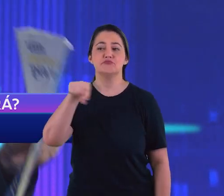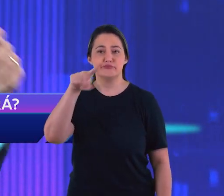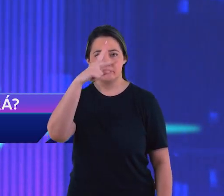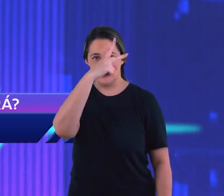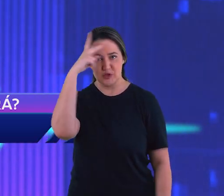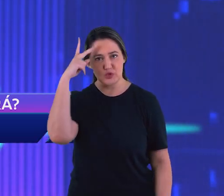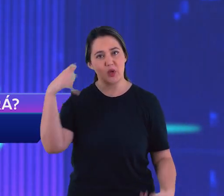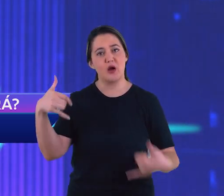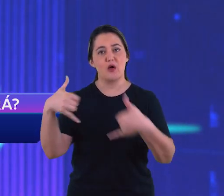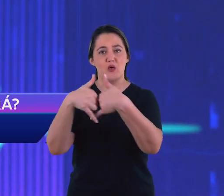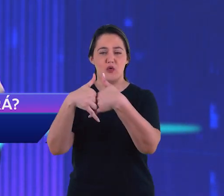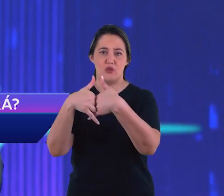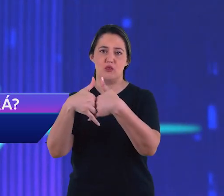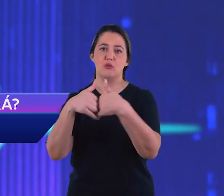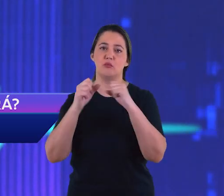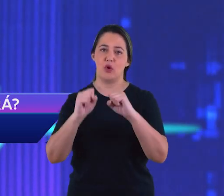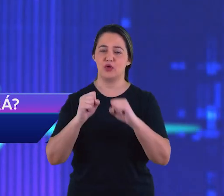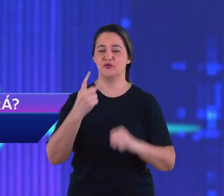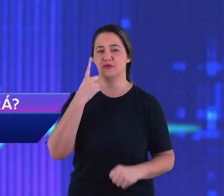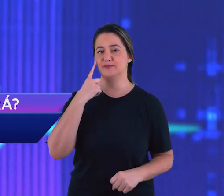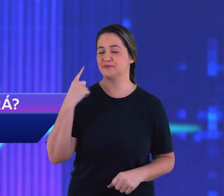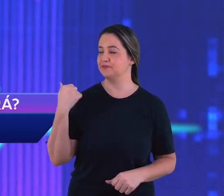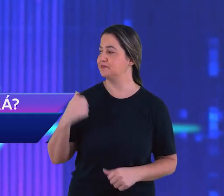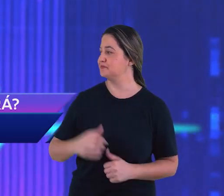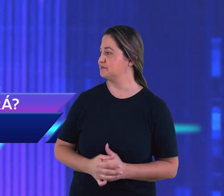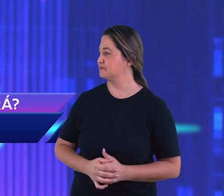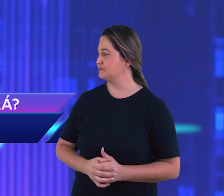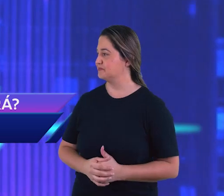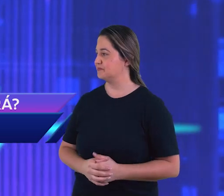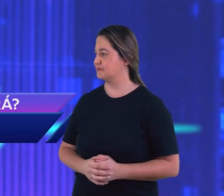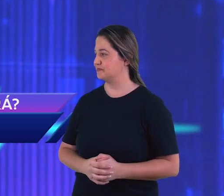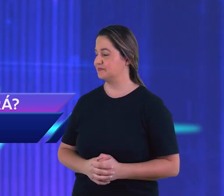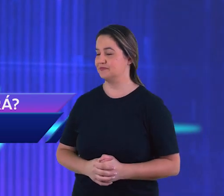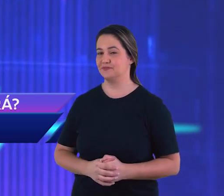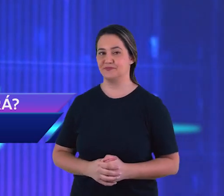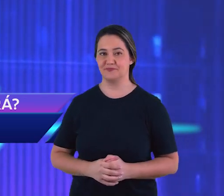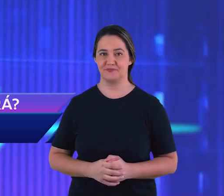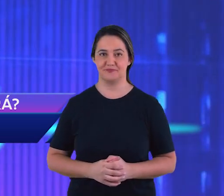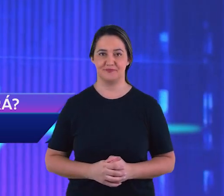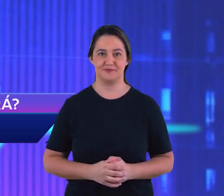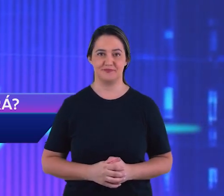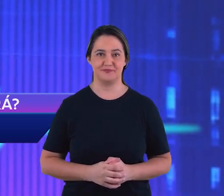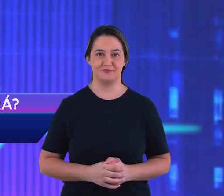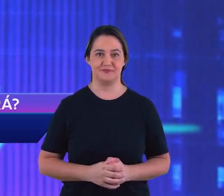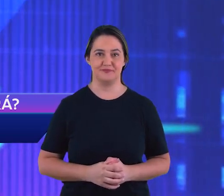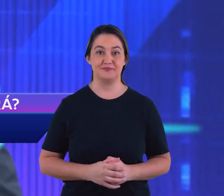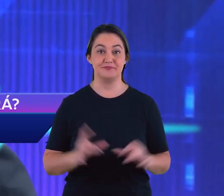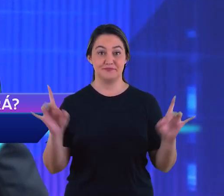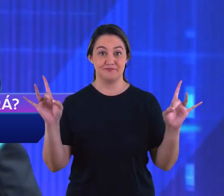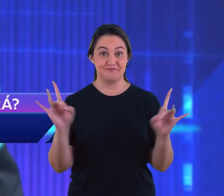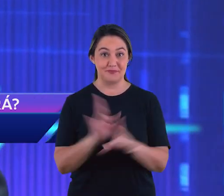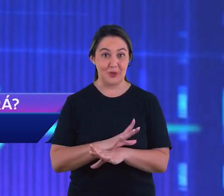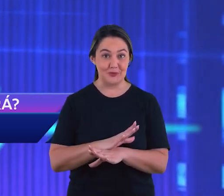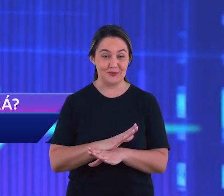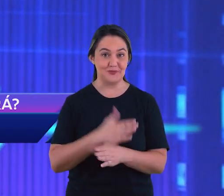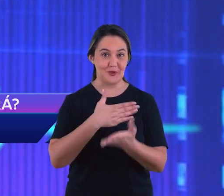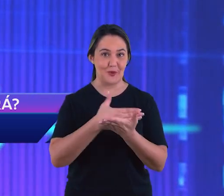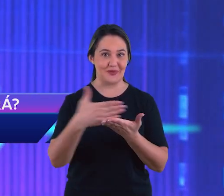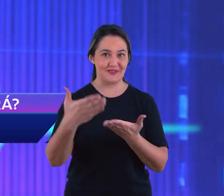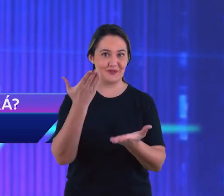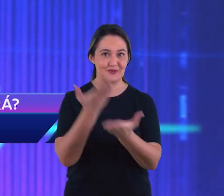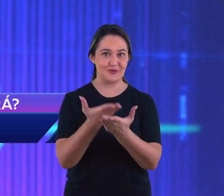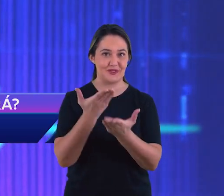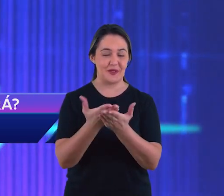de segunda a sexta-feira no horário comercial, que é o 12 21 27 31 21.